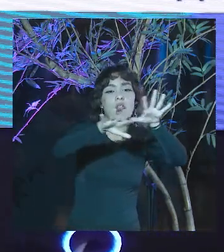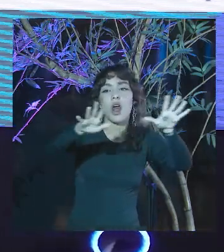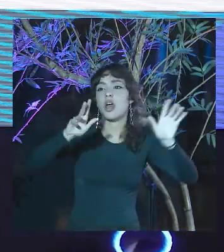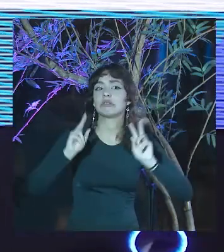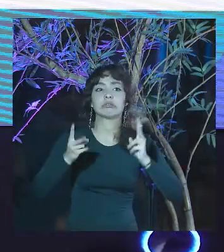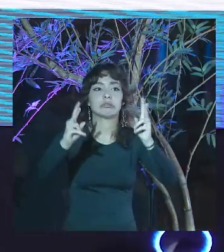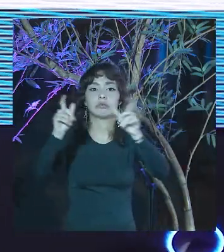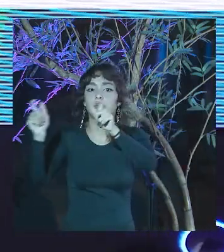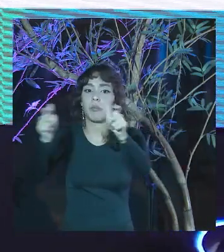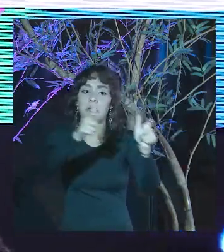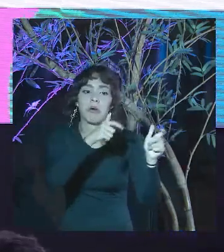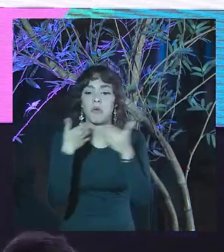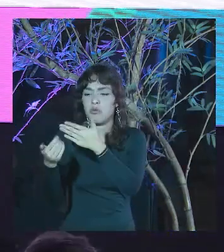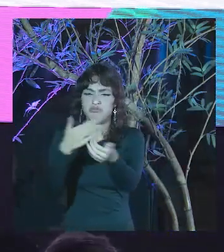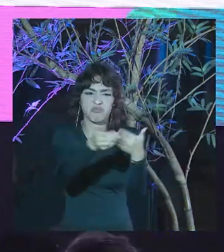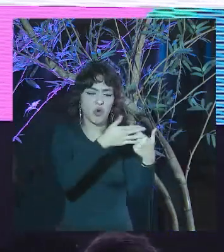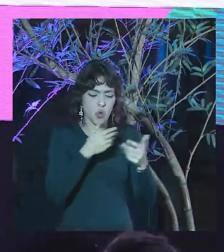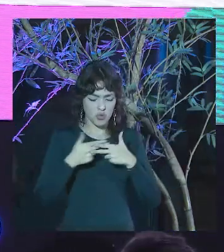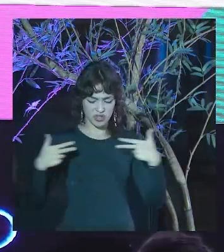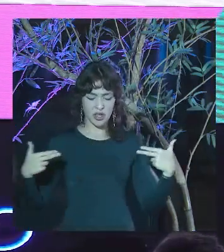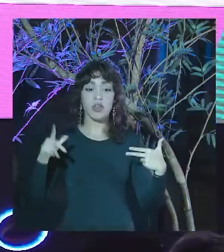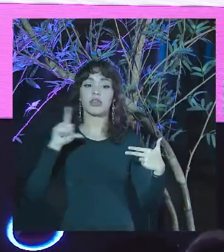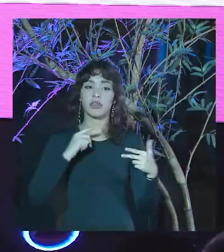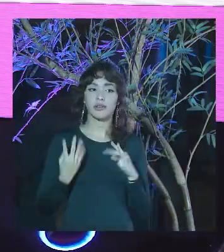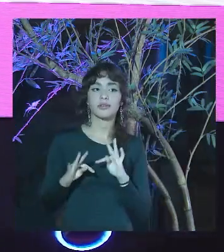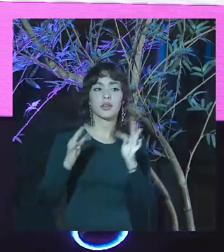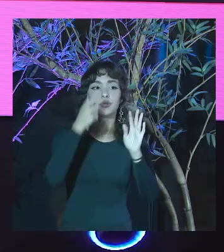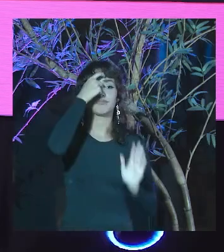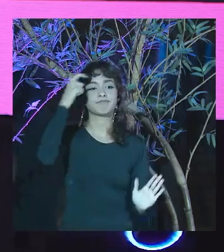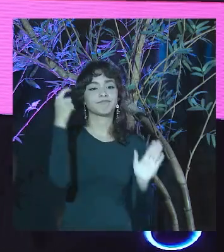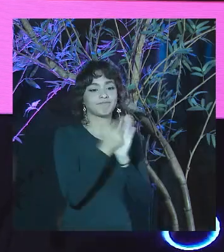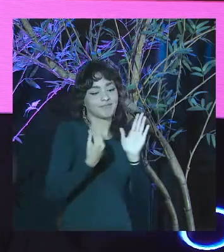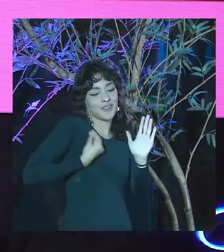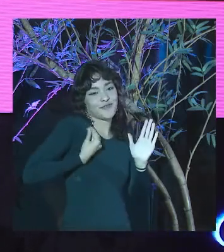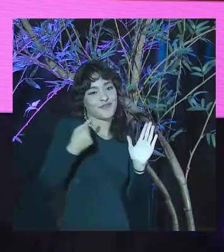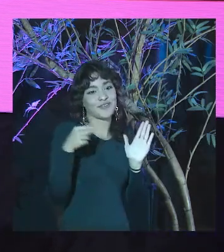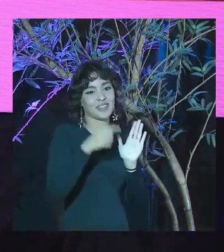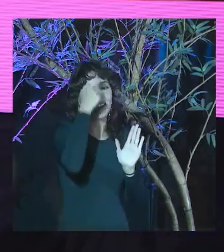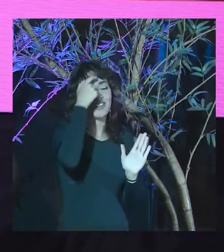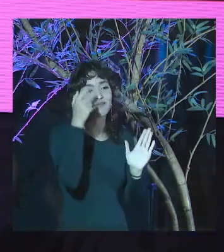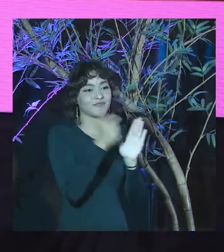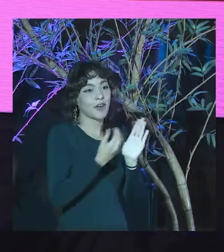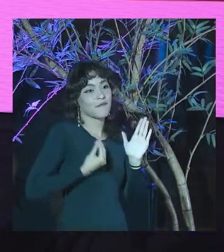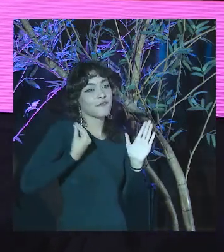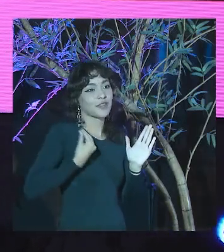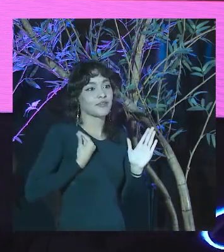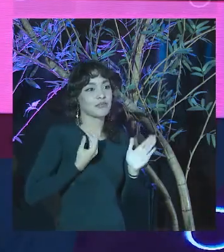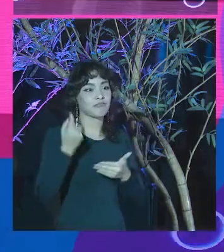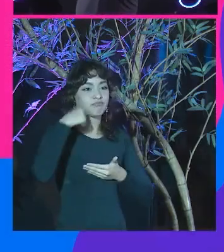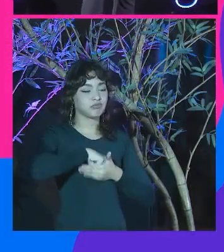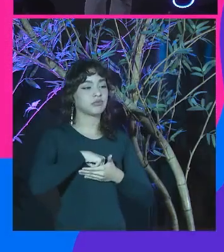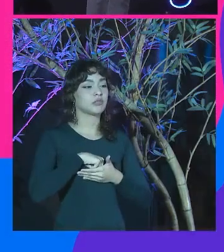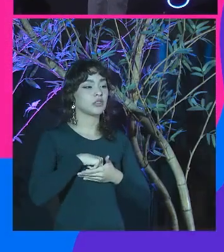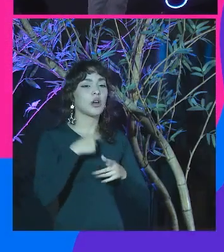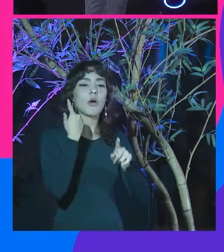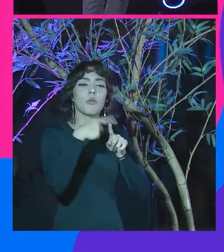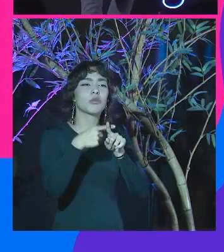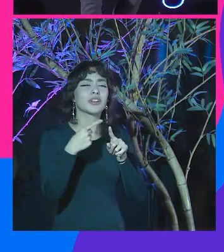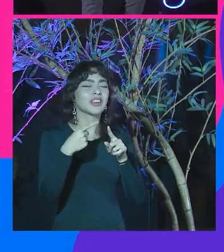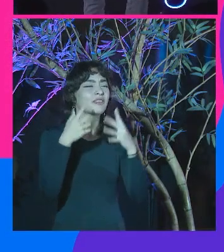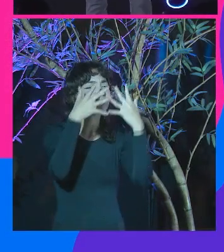lugar, em tudo que é coisa que a gente faz, a gente ouve e vive essa história da inteligência artificial. Por que isso é